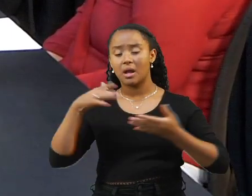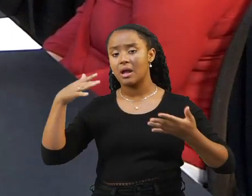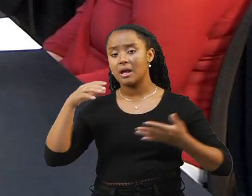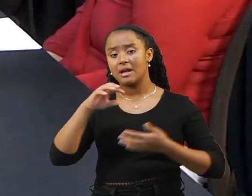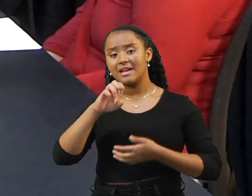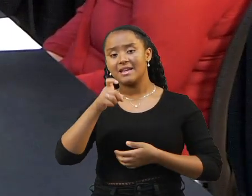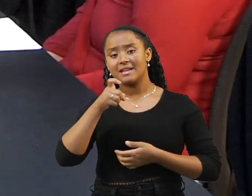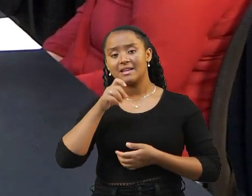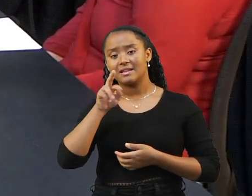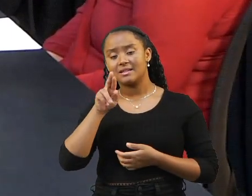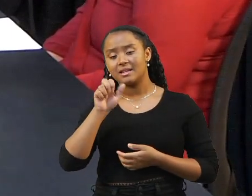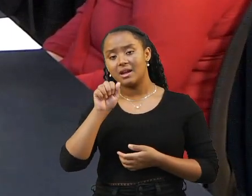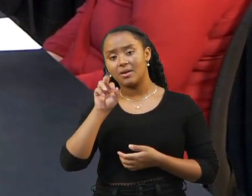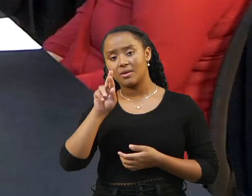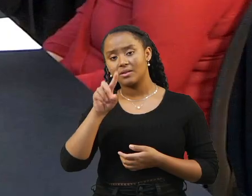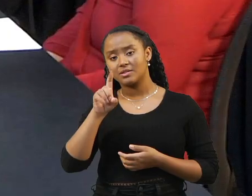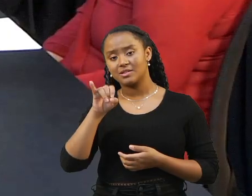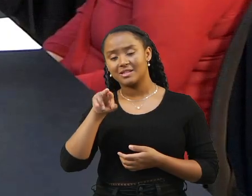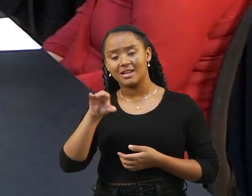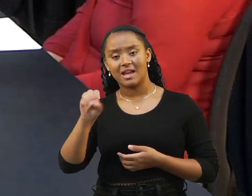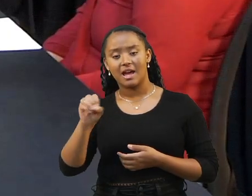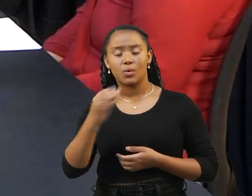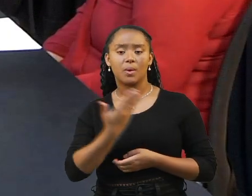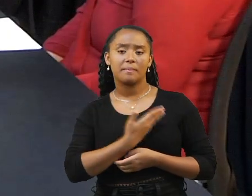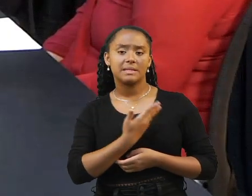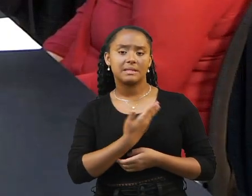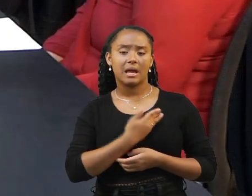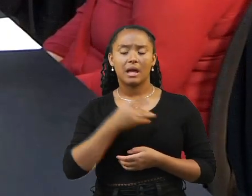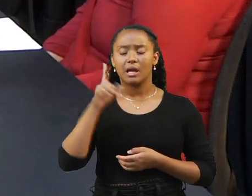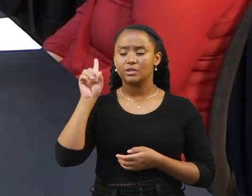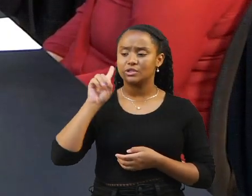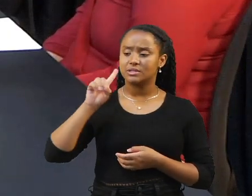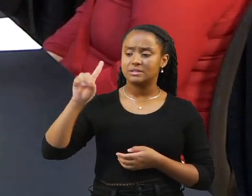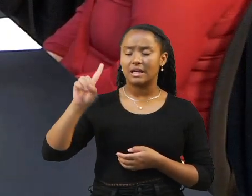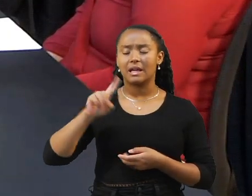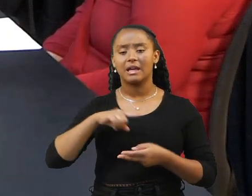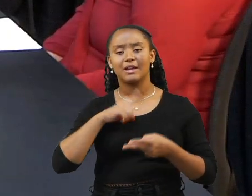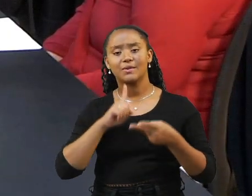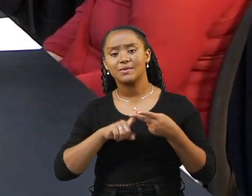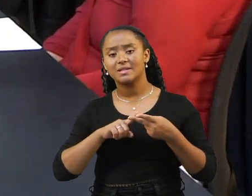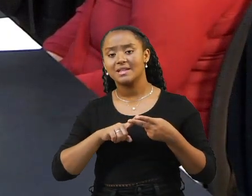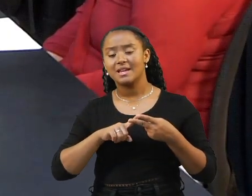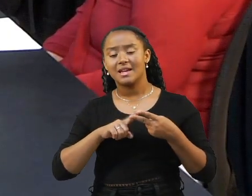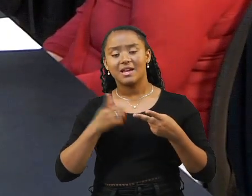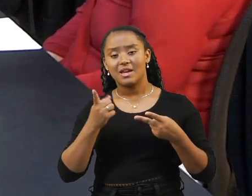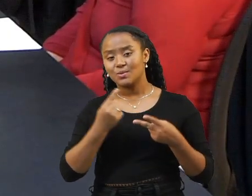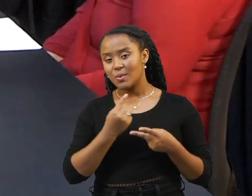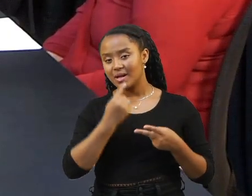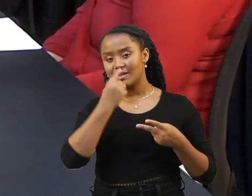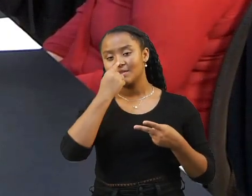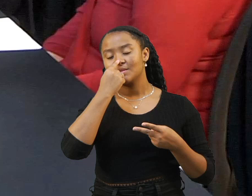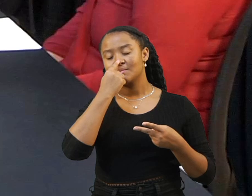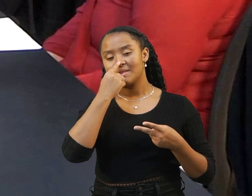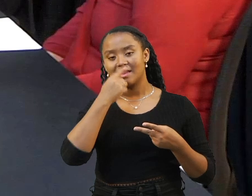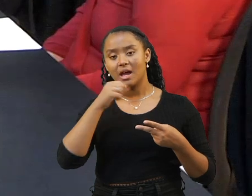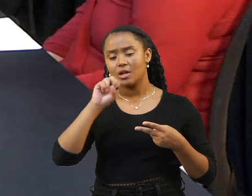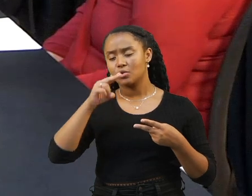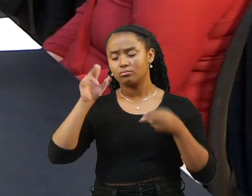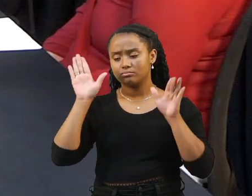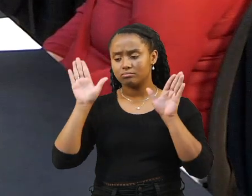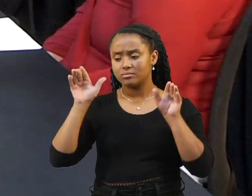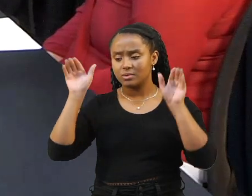qualquer que seja o extraordinário, que seja a sua amizade, que seja Deus, que seja a